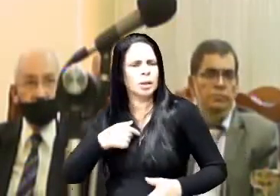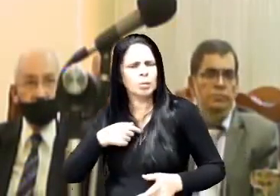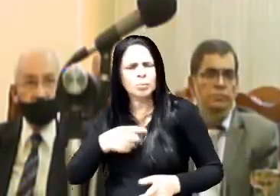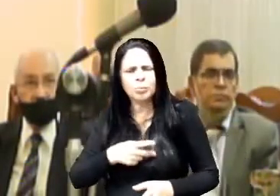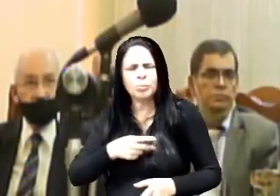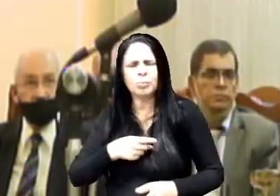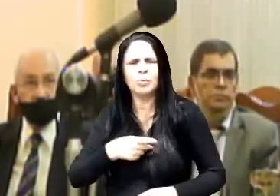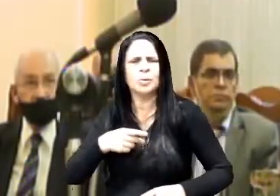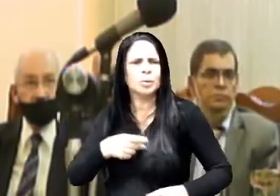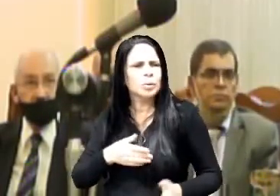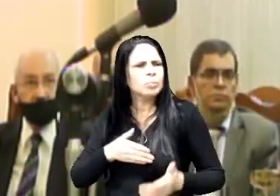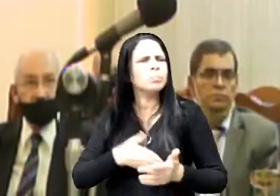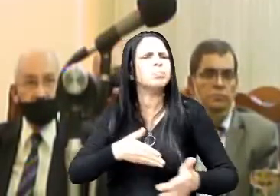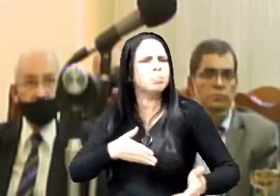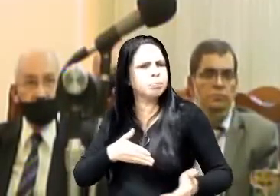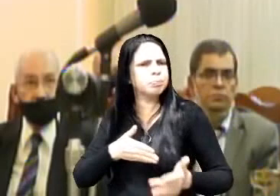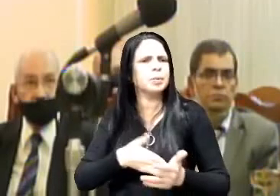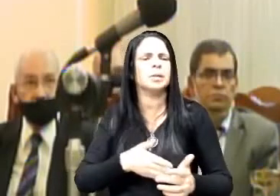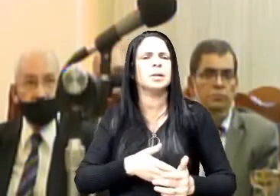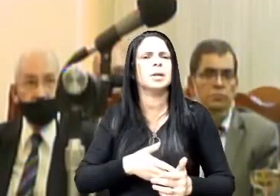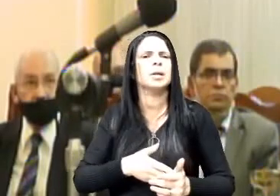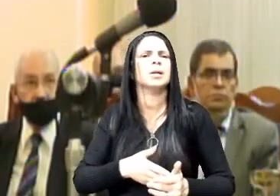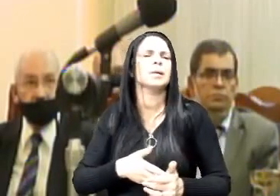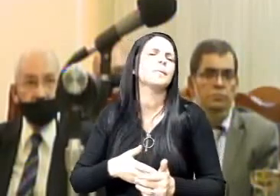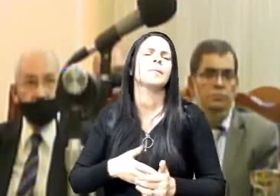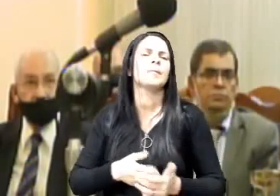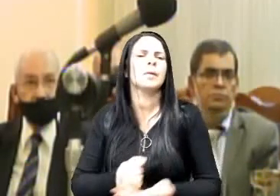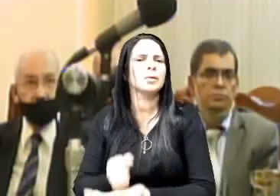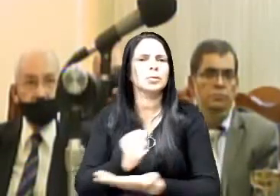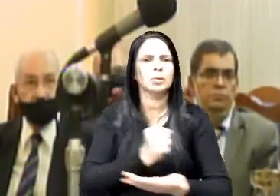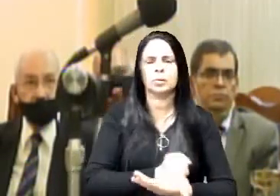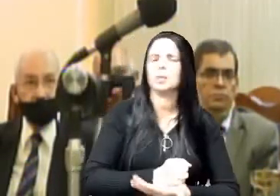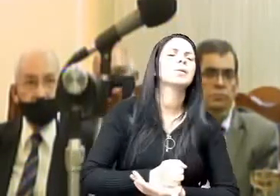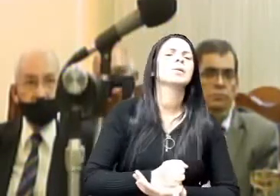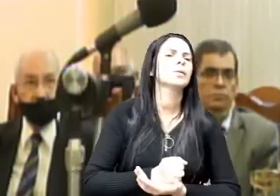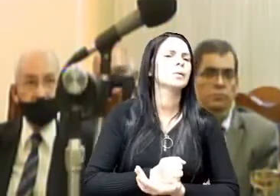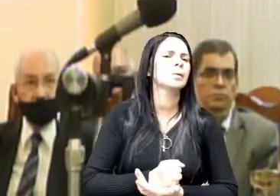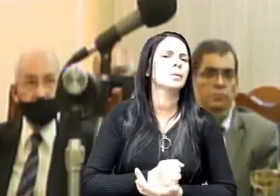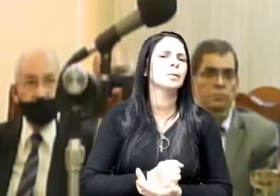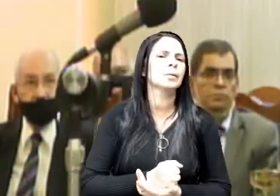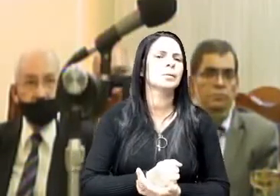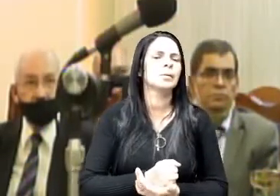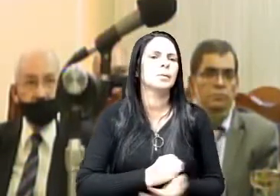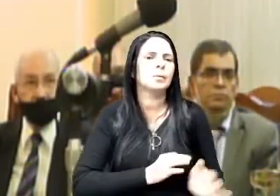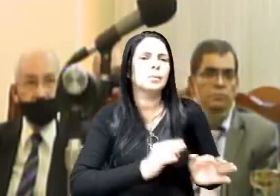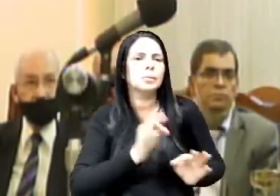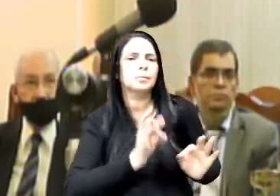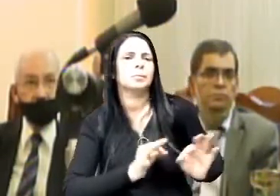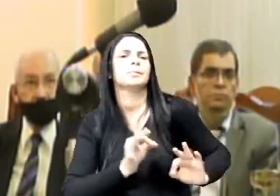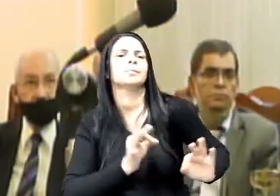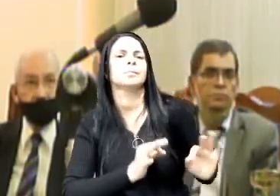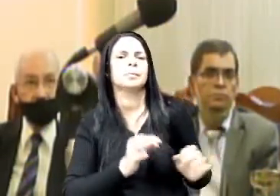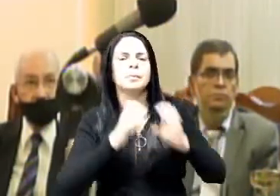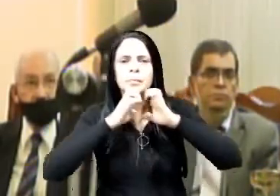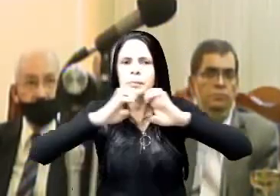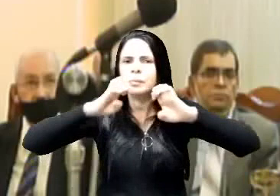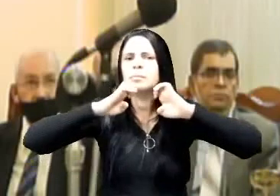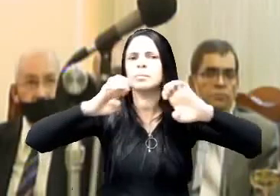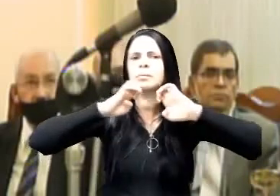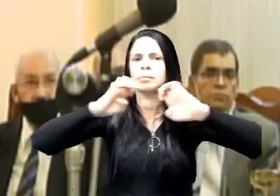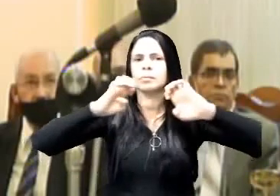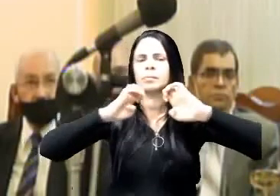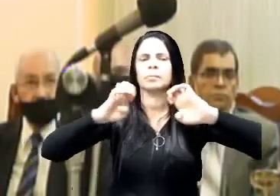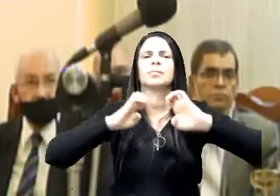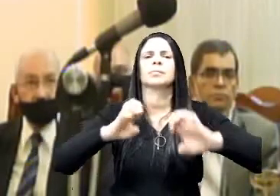para o progresso do evangelho. Paulo entendia que as provas que ele estava passando, ele estava